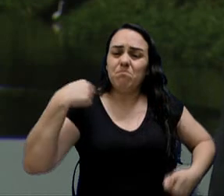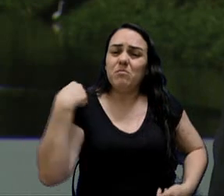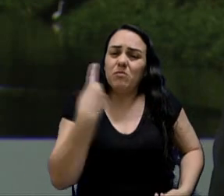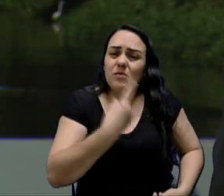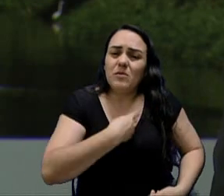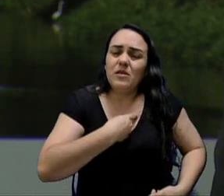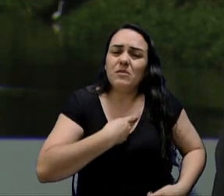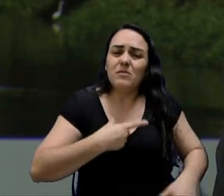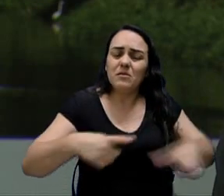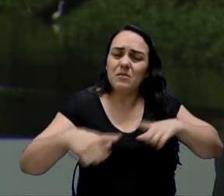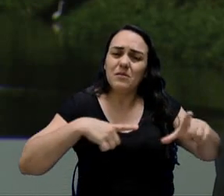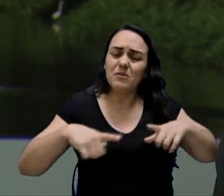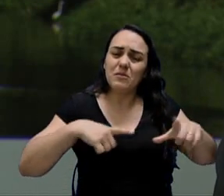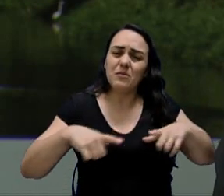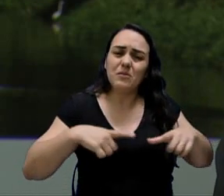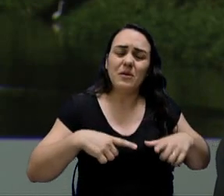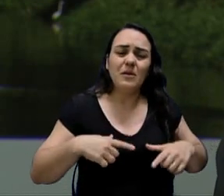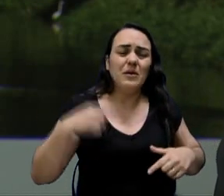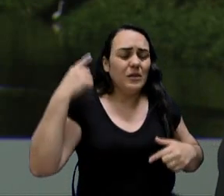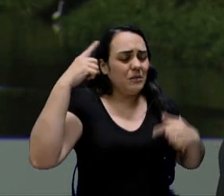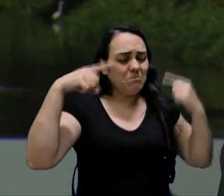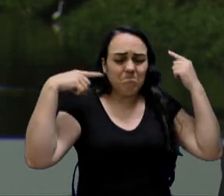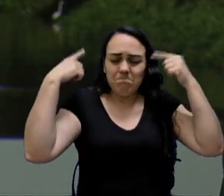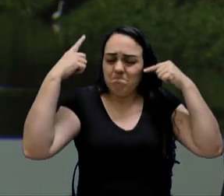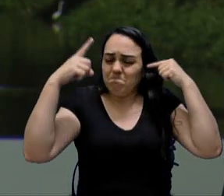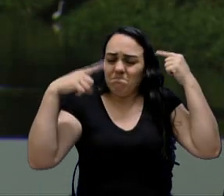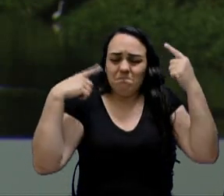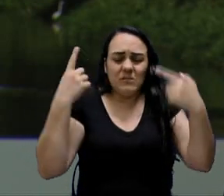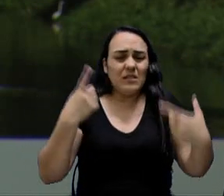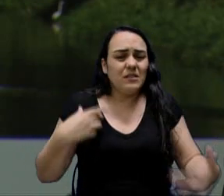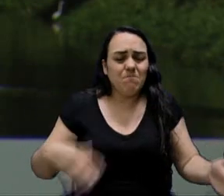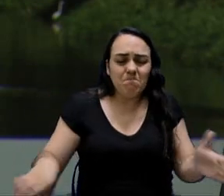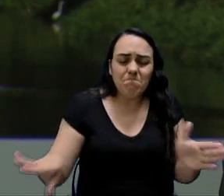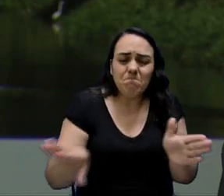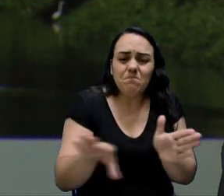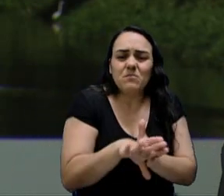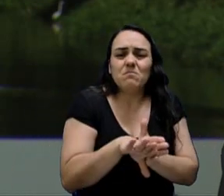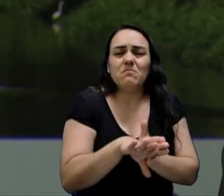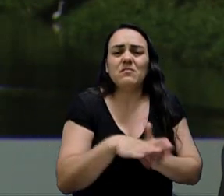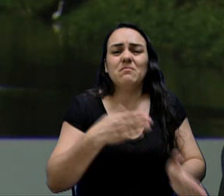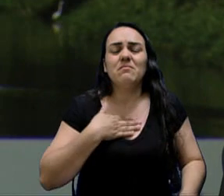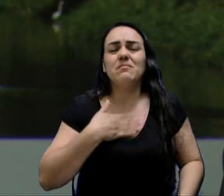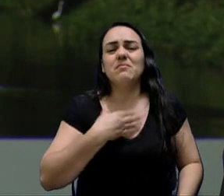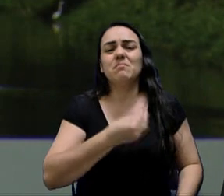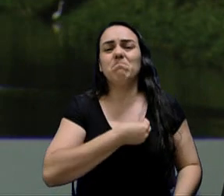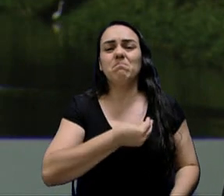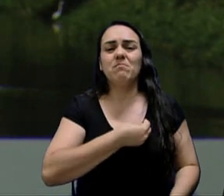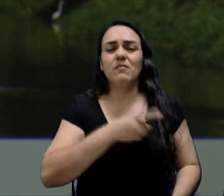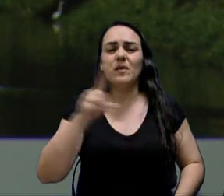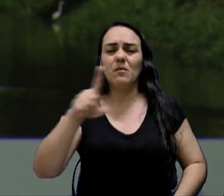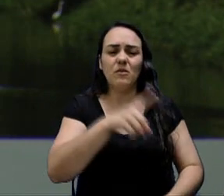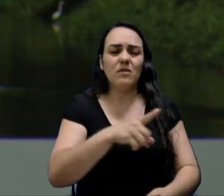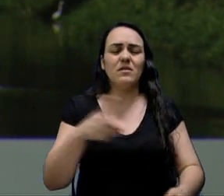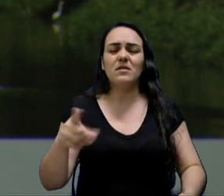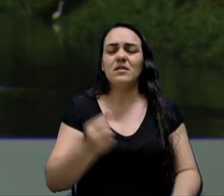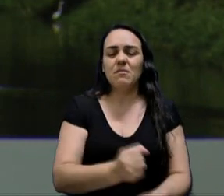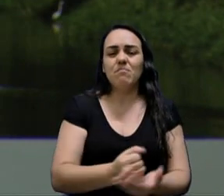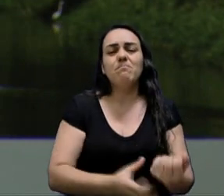onde nem nos meus mais loucos devaneios ousei chegar, é porque vocês vieram segurando a minha